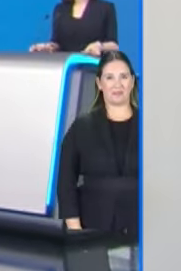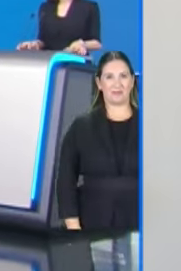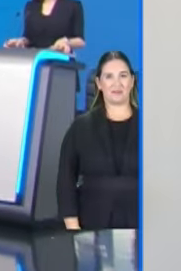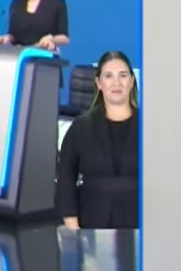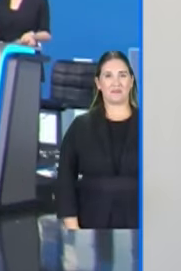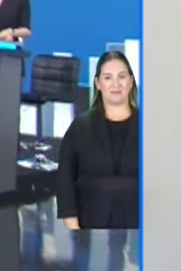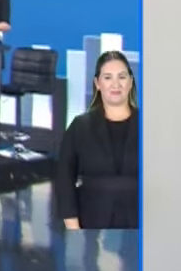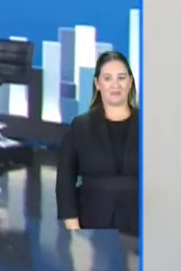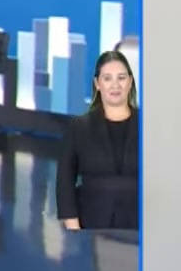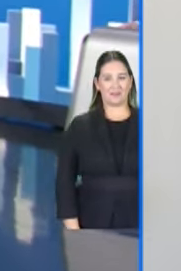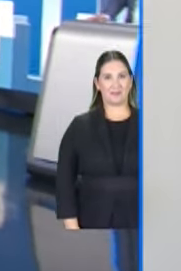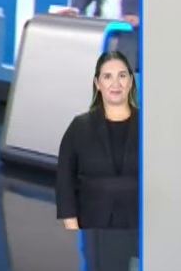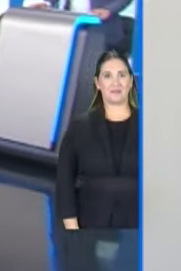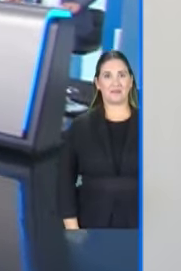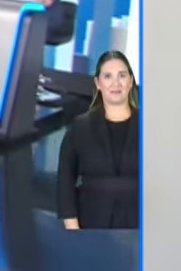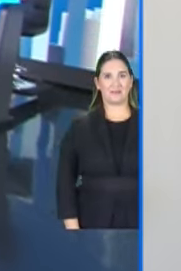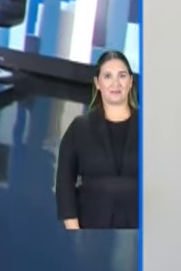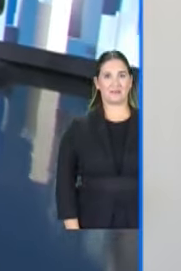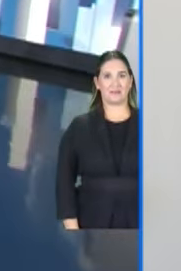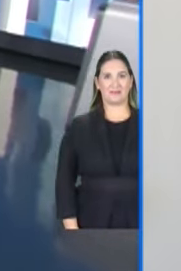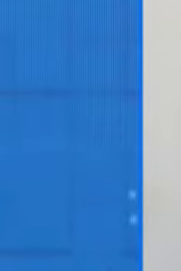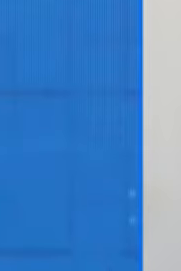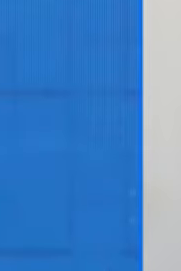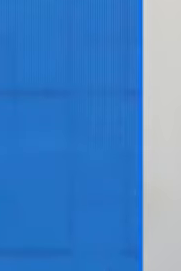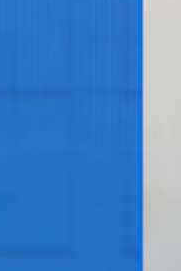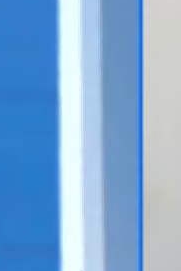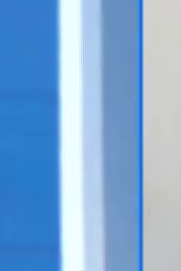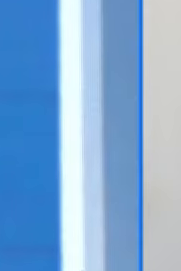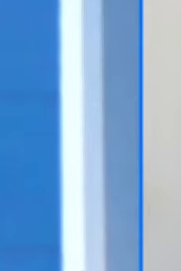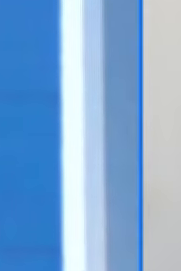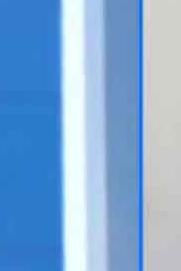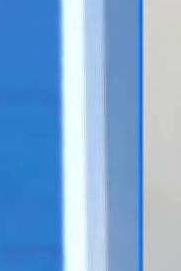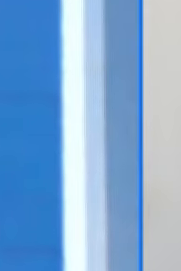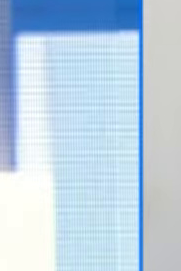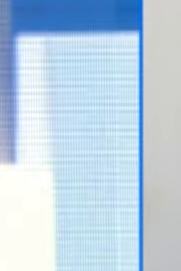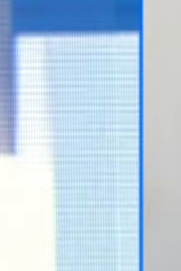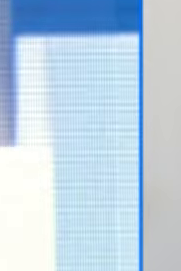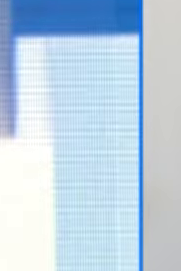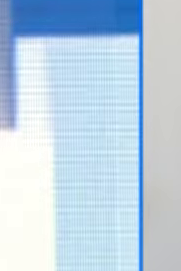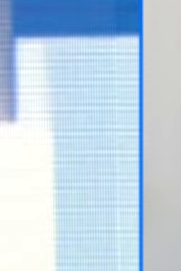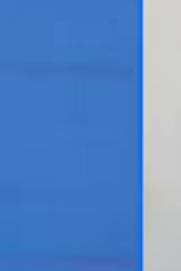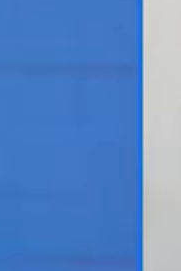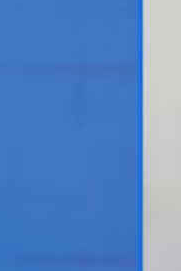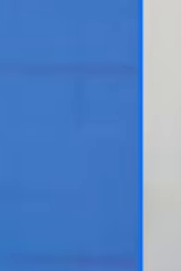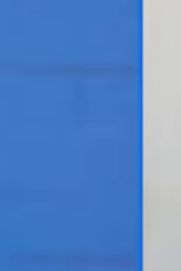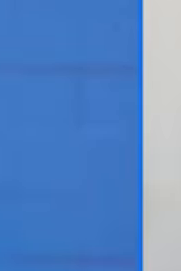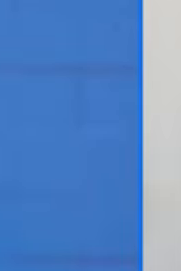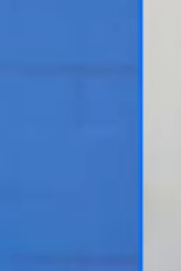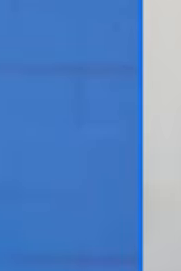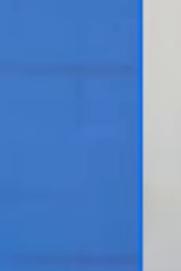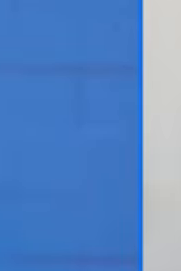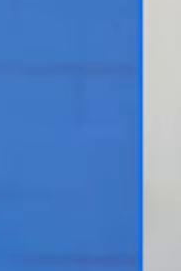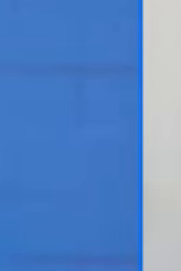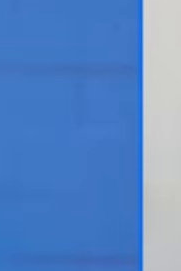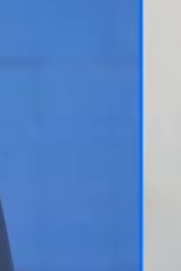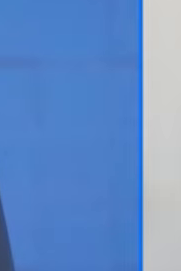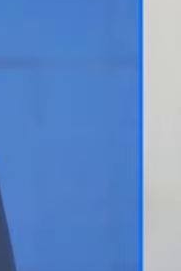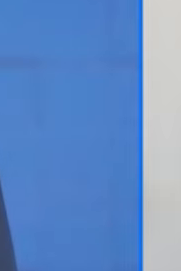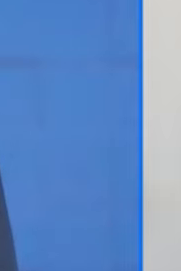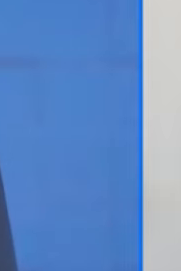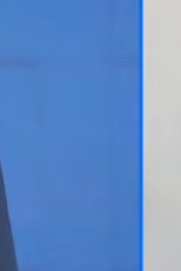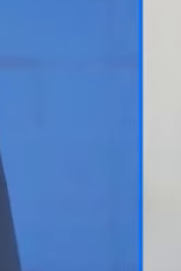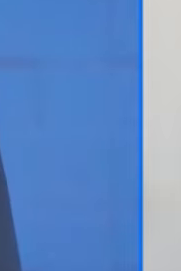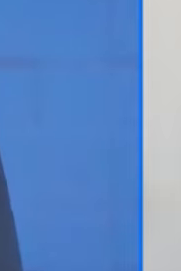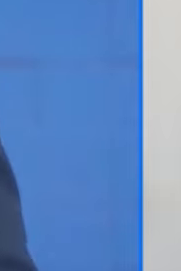pesquisa espontânea, 28% ainda dizem que não sabem em quem vão votar daqui a praticamente 2 semanas. Aliás,